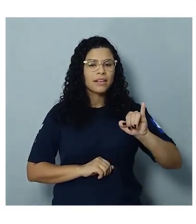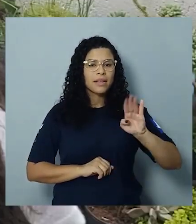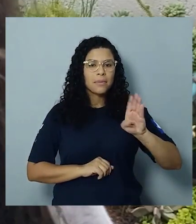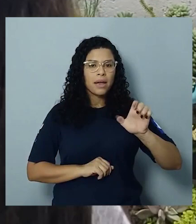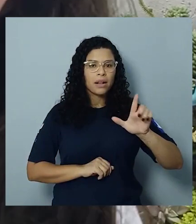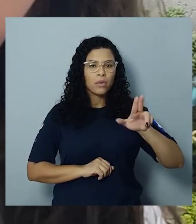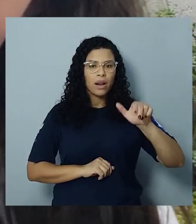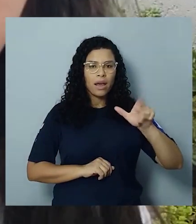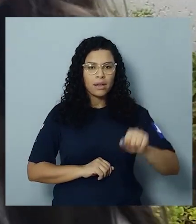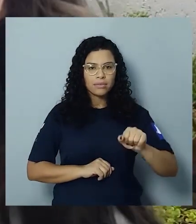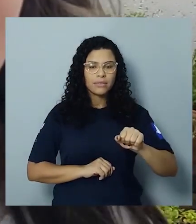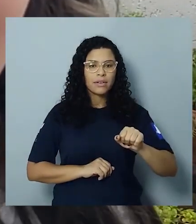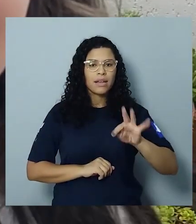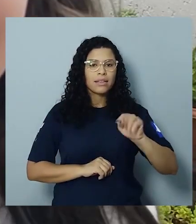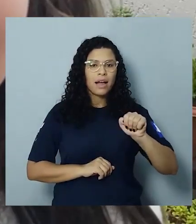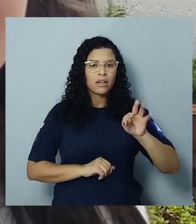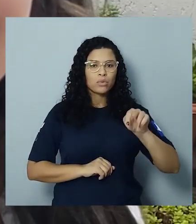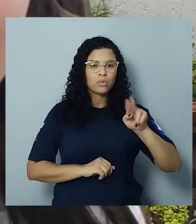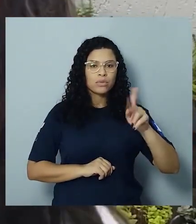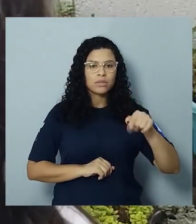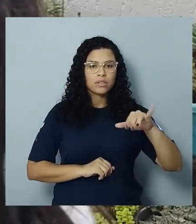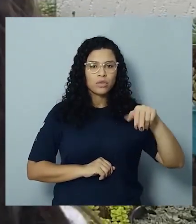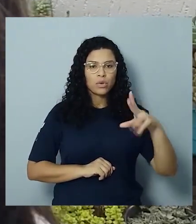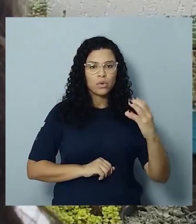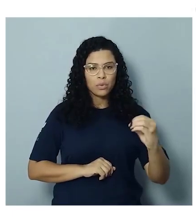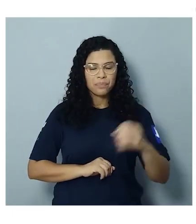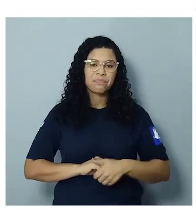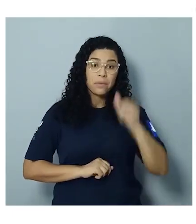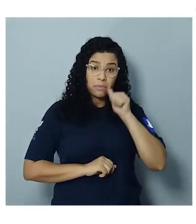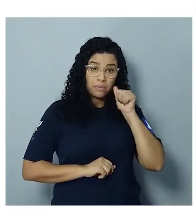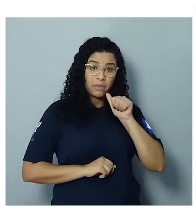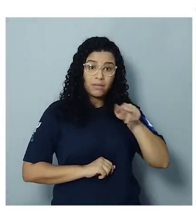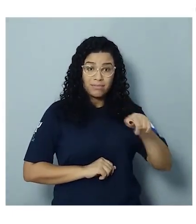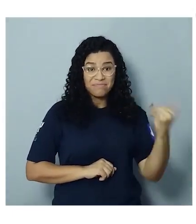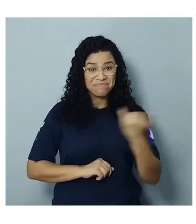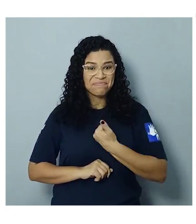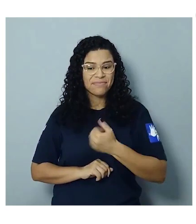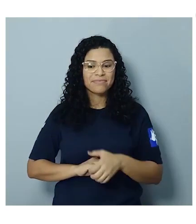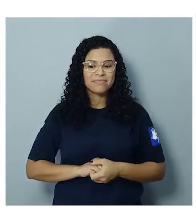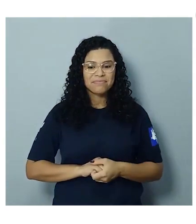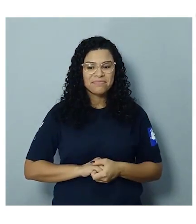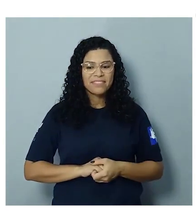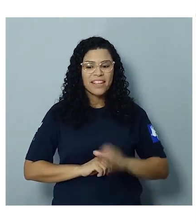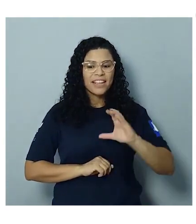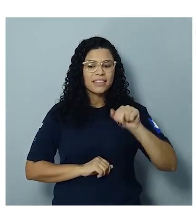tatuzinho Centopéia lagartixa bicho-pau a Lara disse